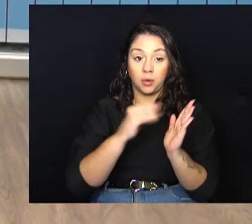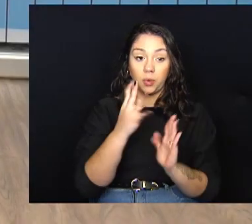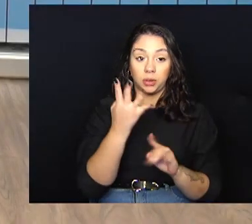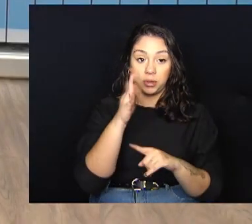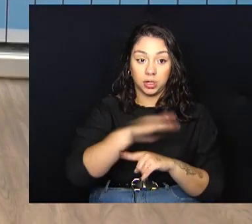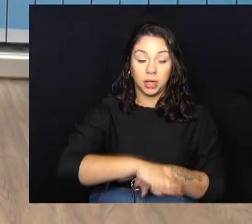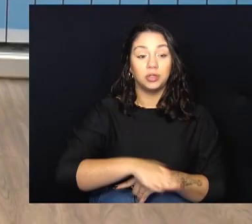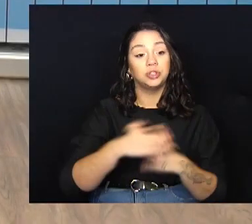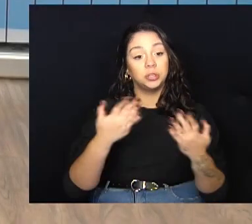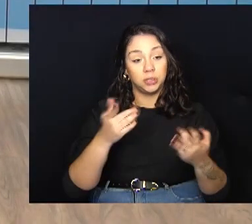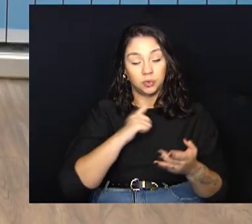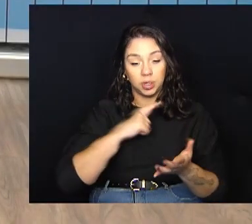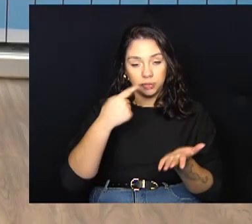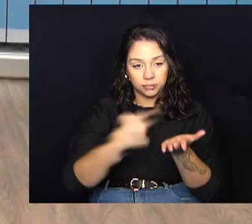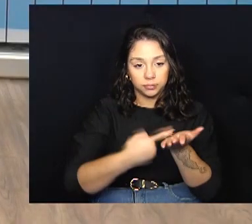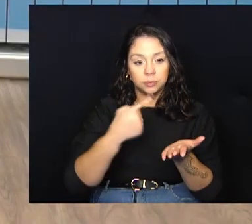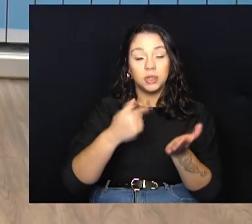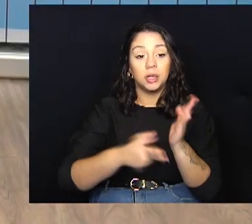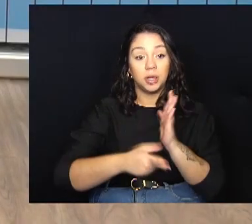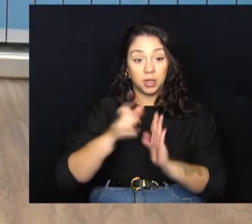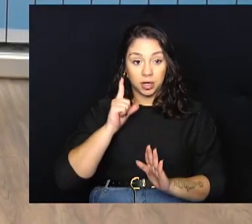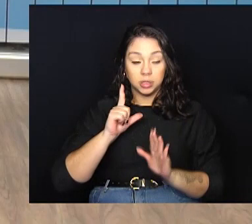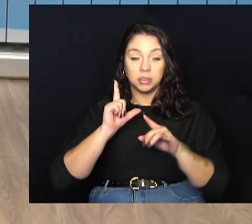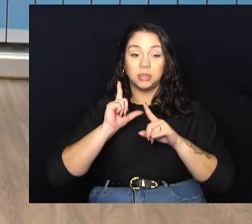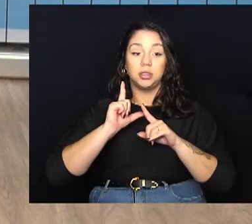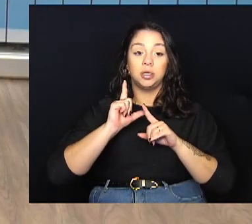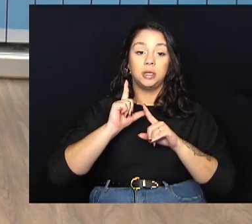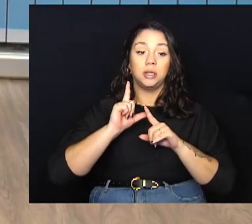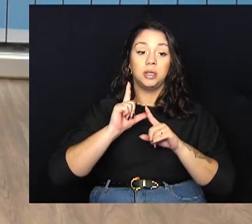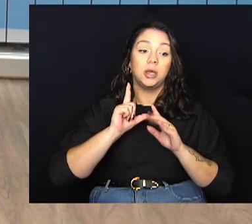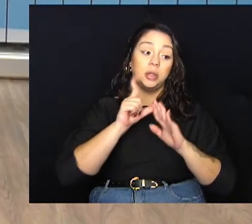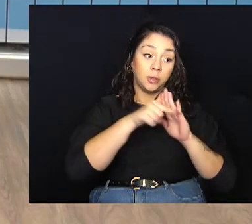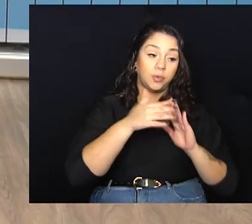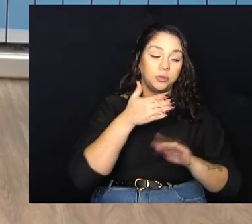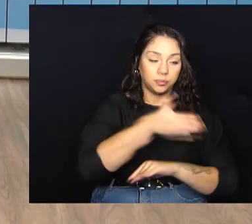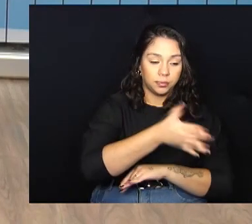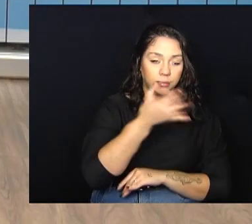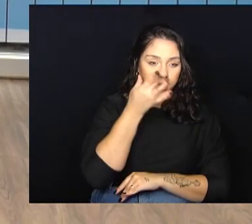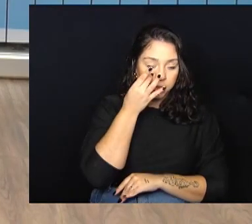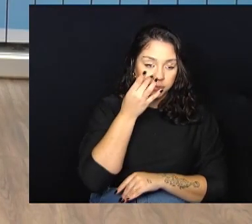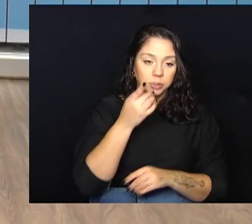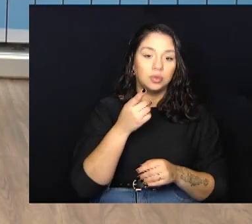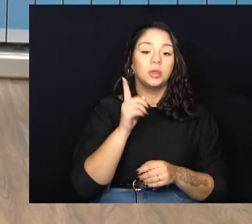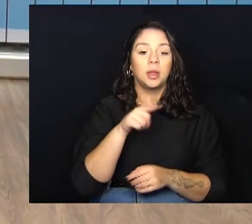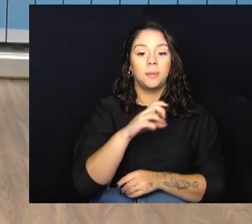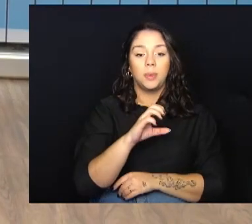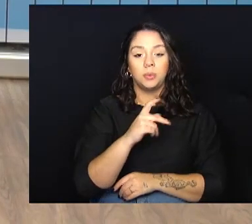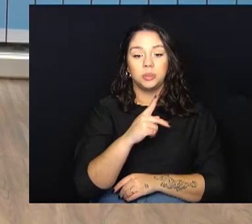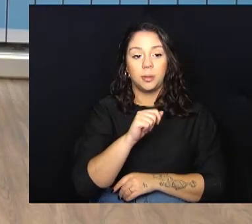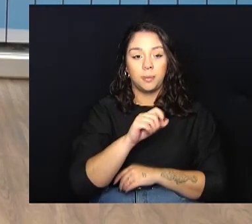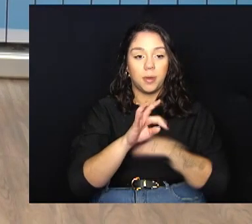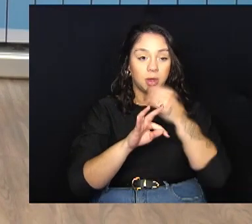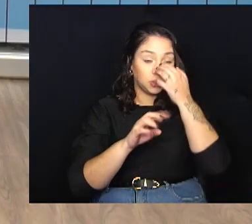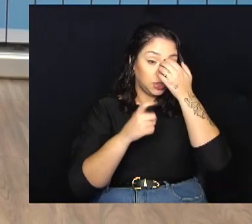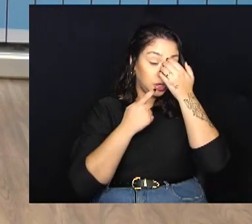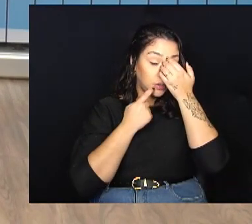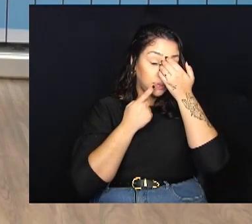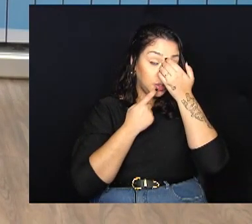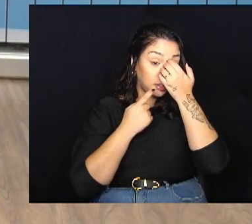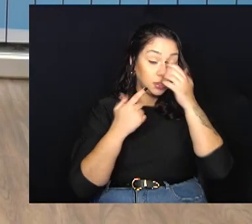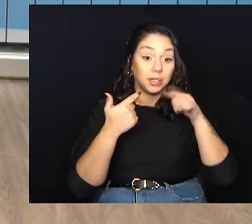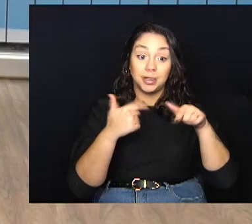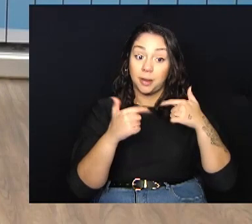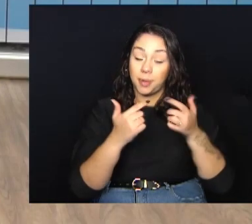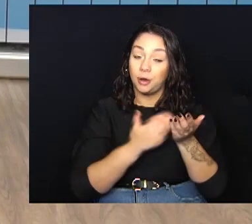então você faz o agendamento prévio e depois você vai até uma das unidades do cepati Campinas emprego em